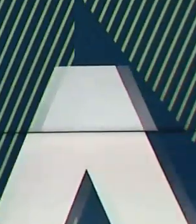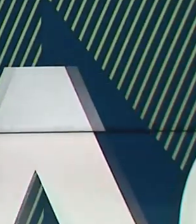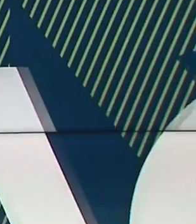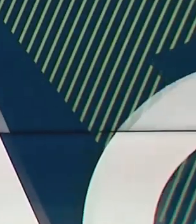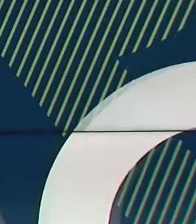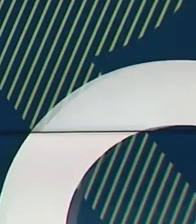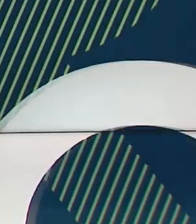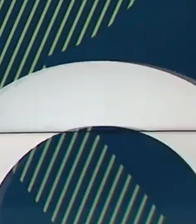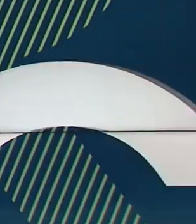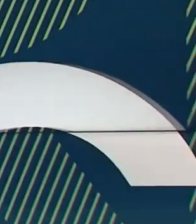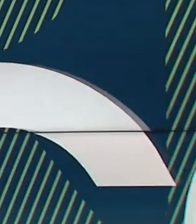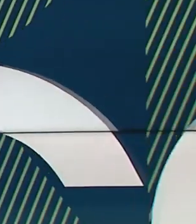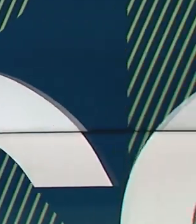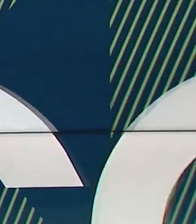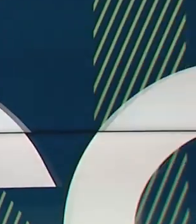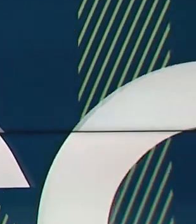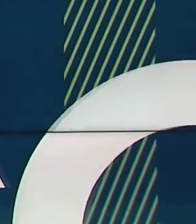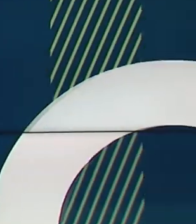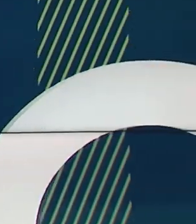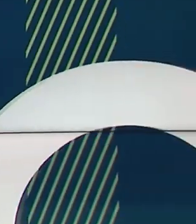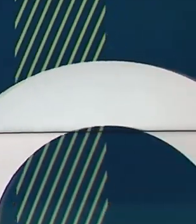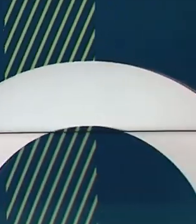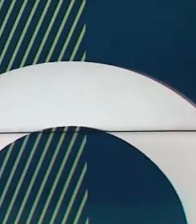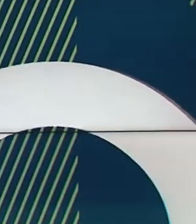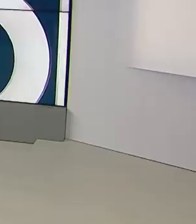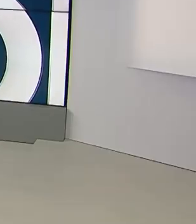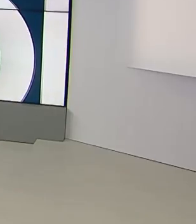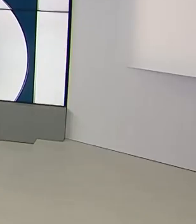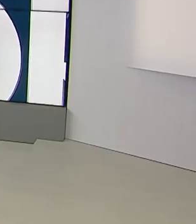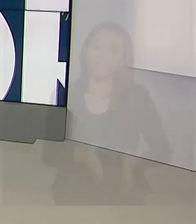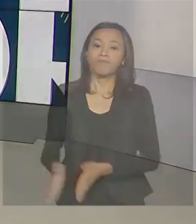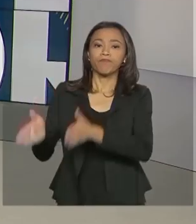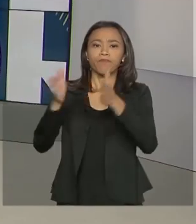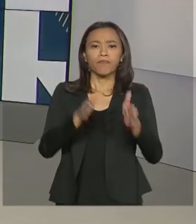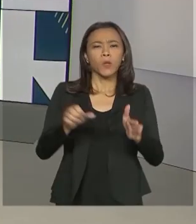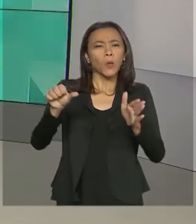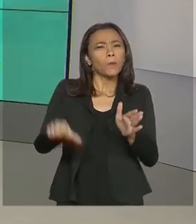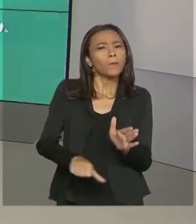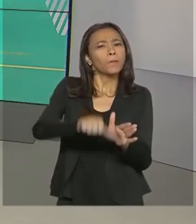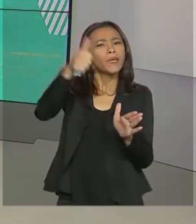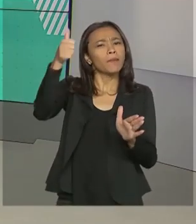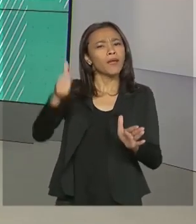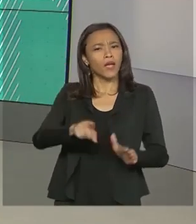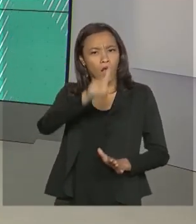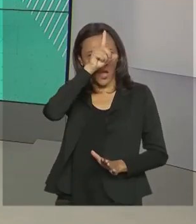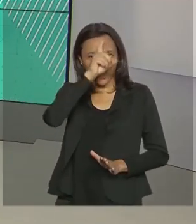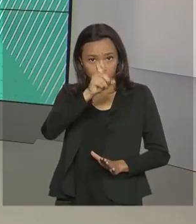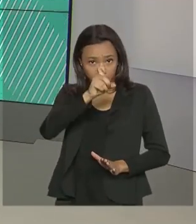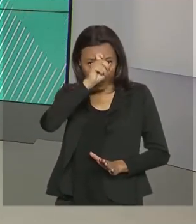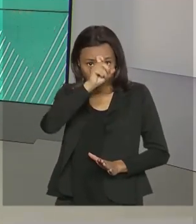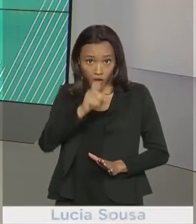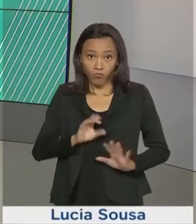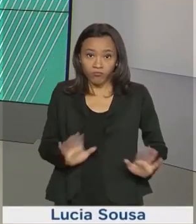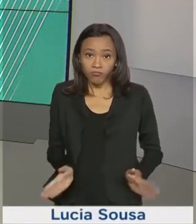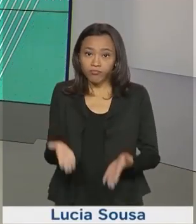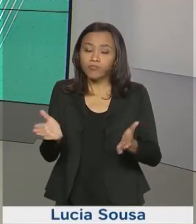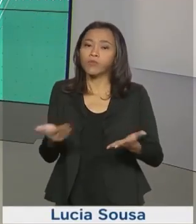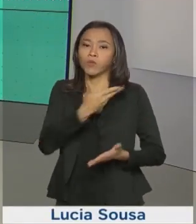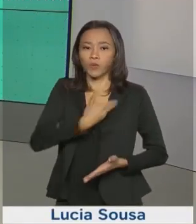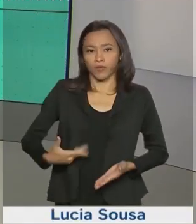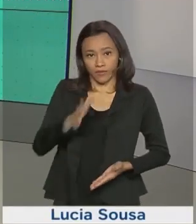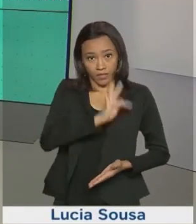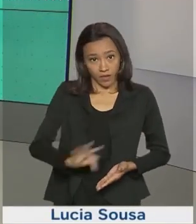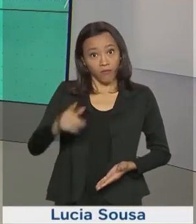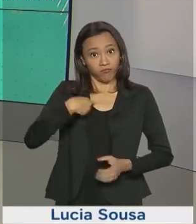Olá, boa tarde. Estamos de volta com o Governo Agora. O primeiro hospital de campanha da União está sendo construído na cidade